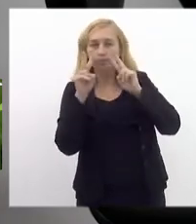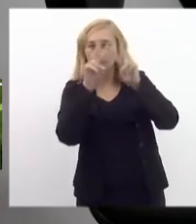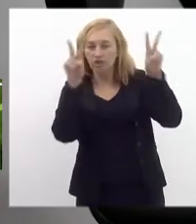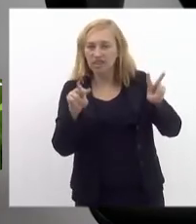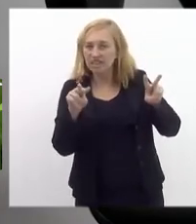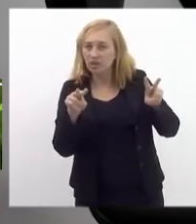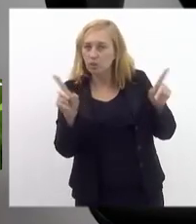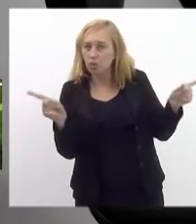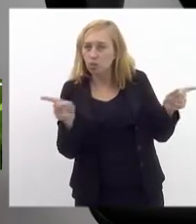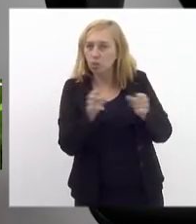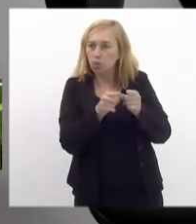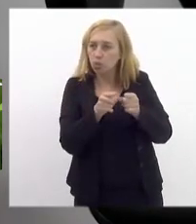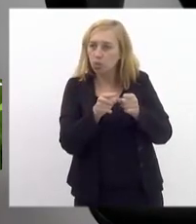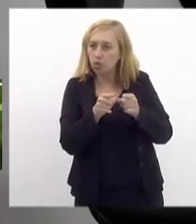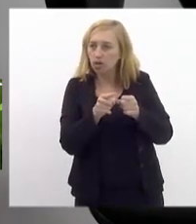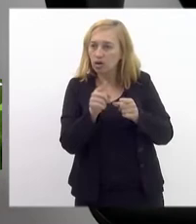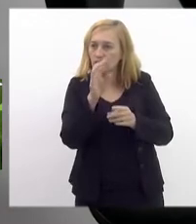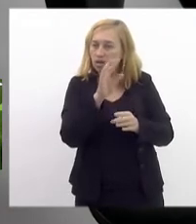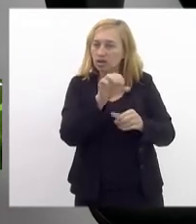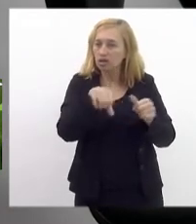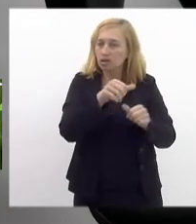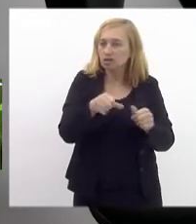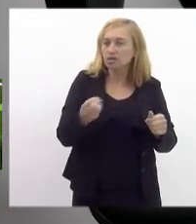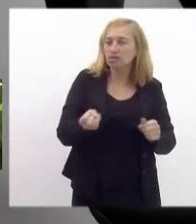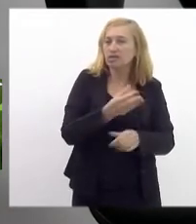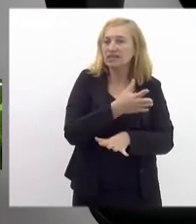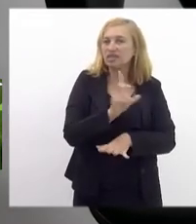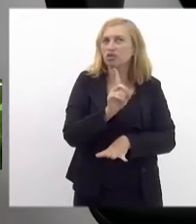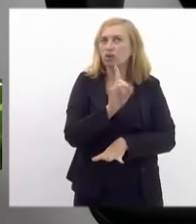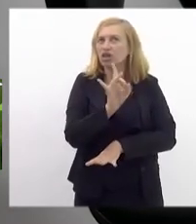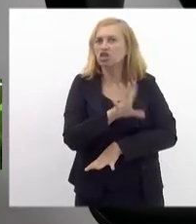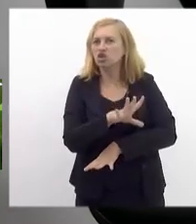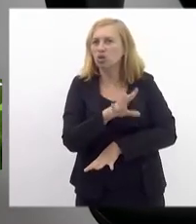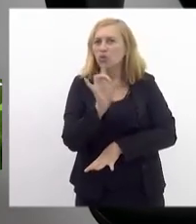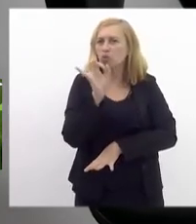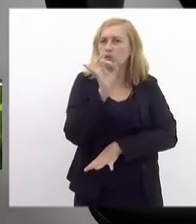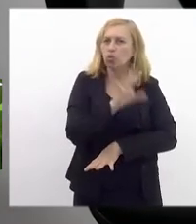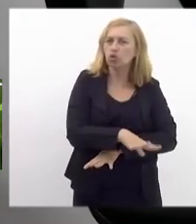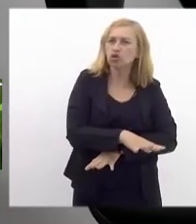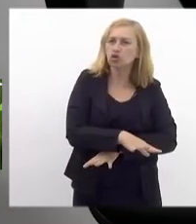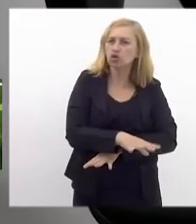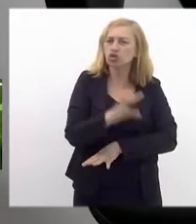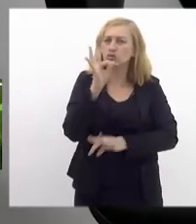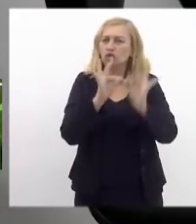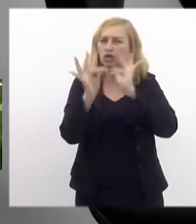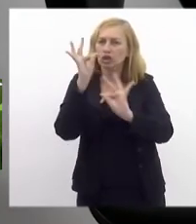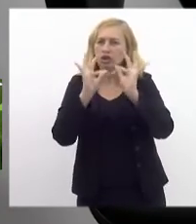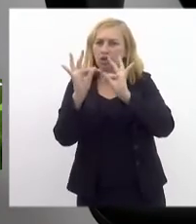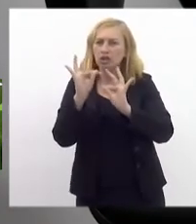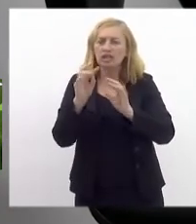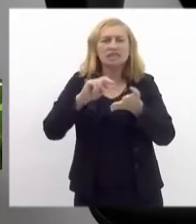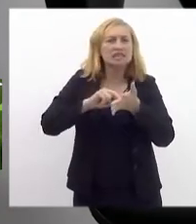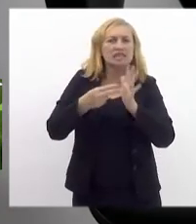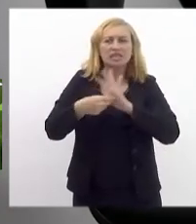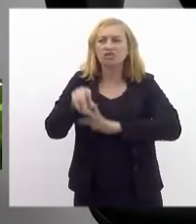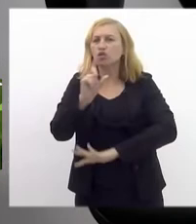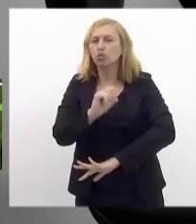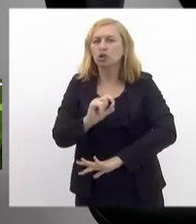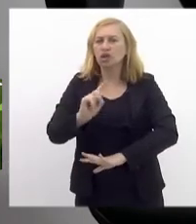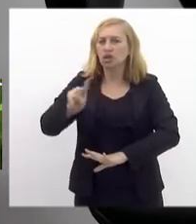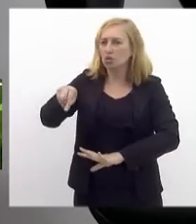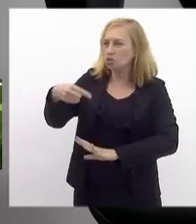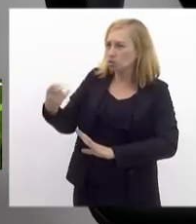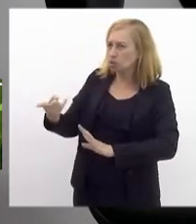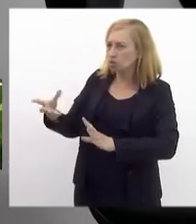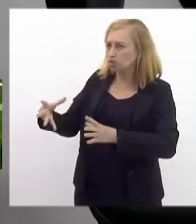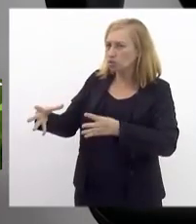visão que estreita a visão de inovação. Inovação não é só a última coisa tecnológica. Isso significa que todo o restante está